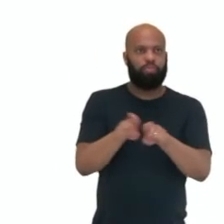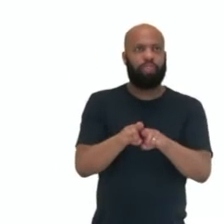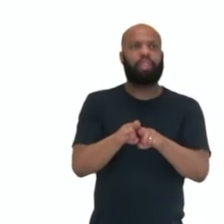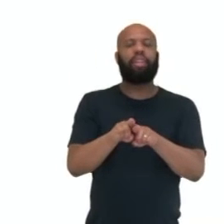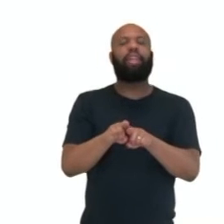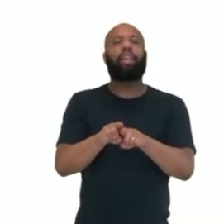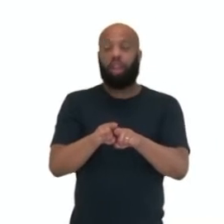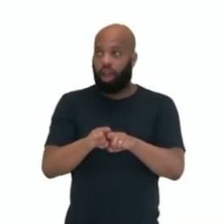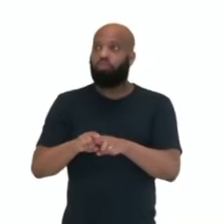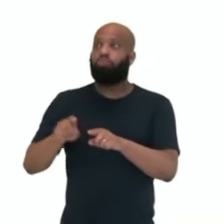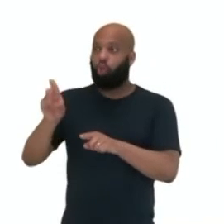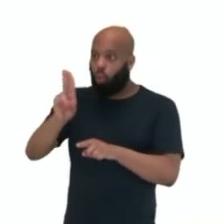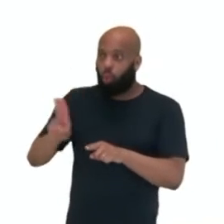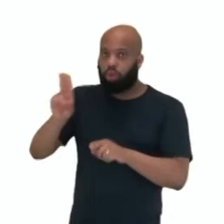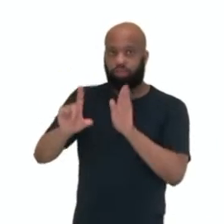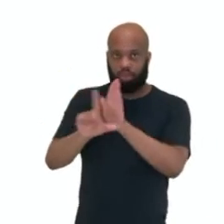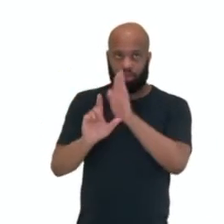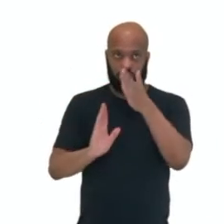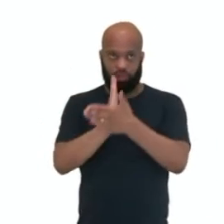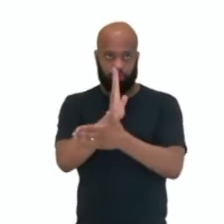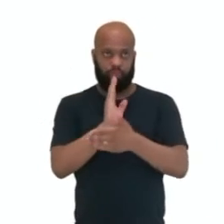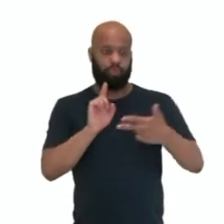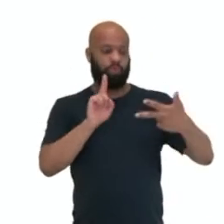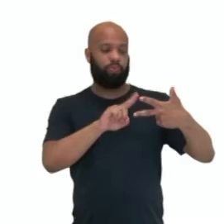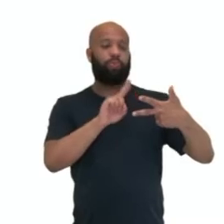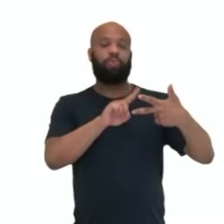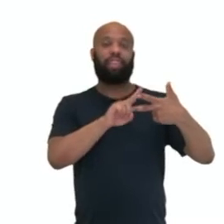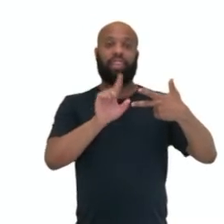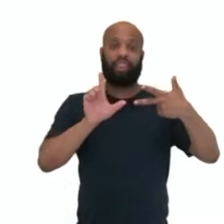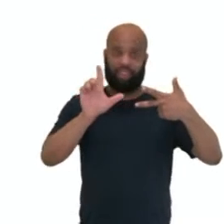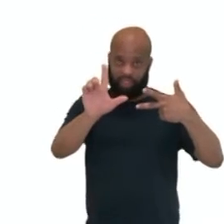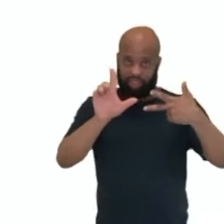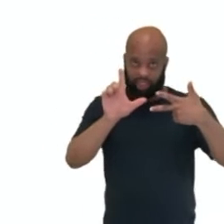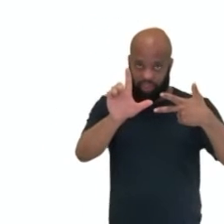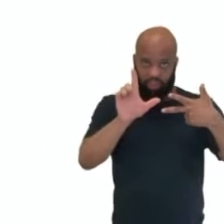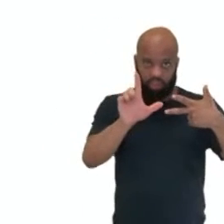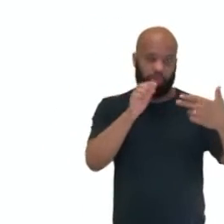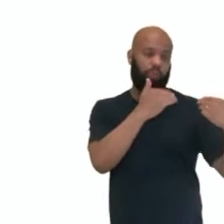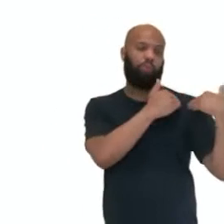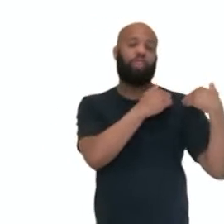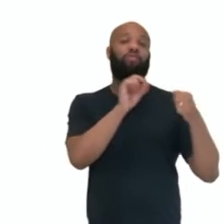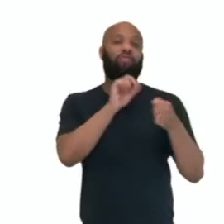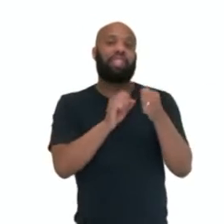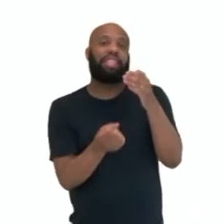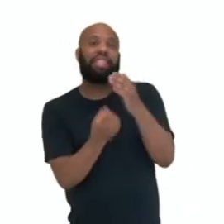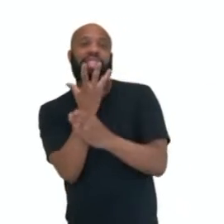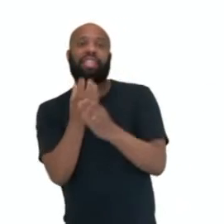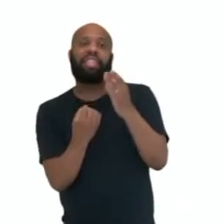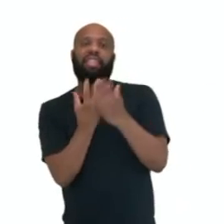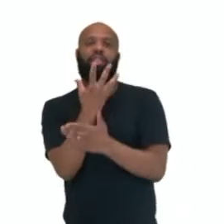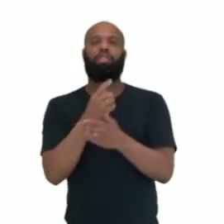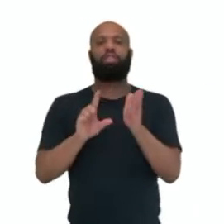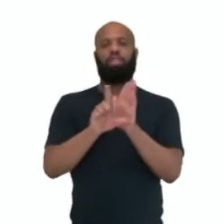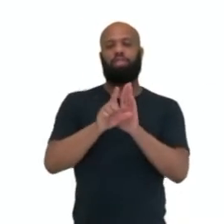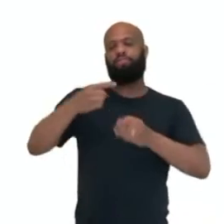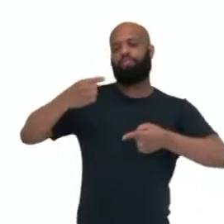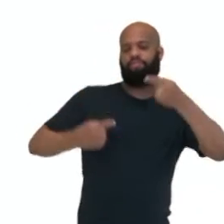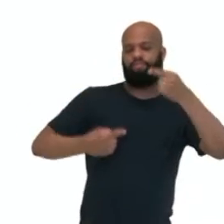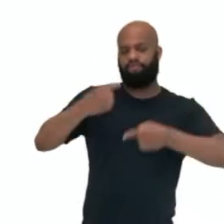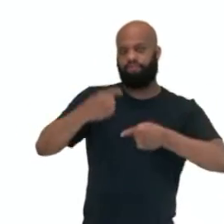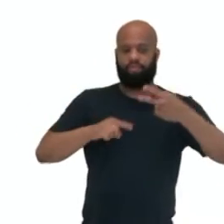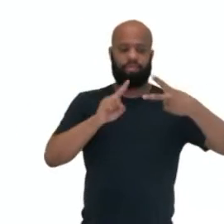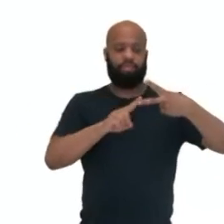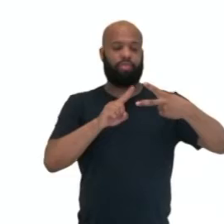leis aprovadas; o poder legislativo, responsável pela elaboração, a discussão das leis;